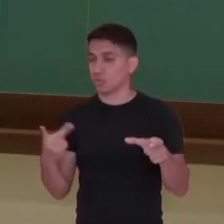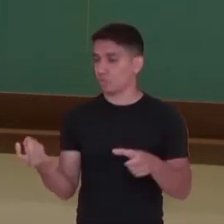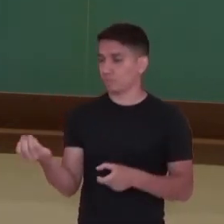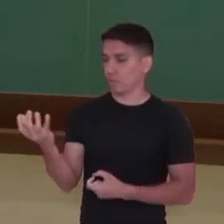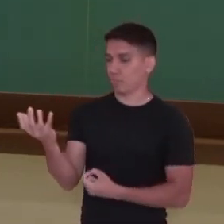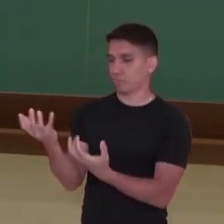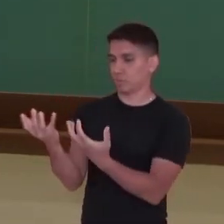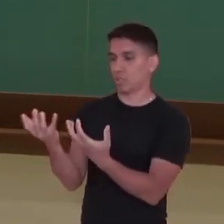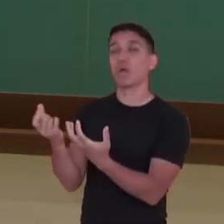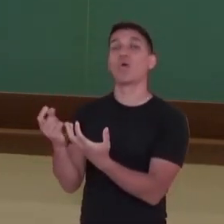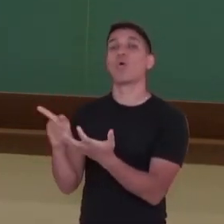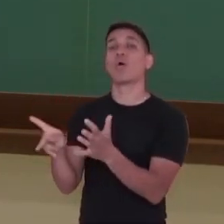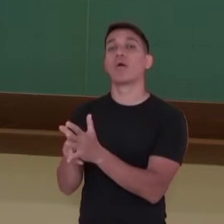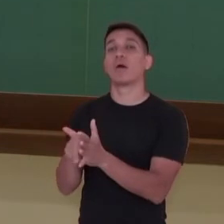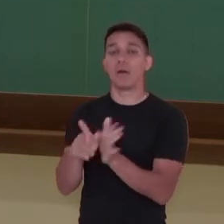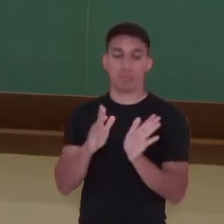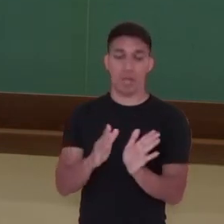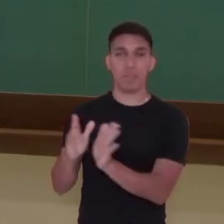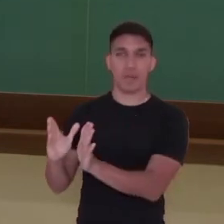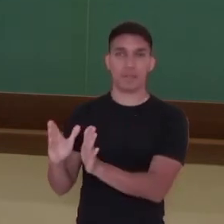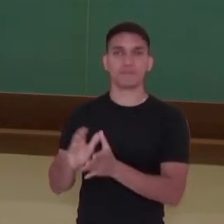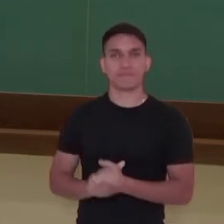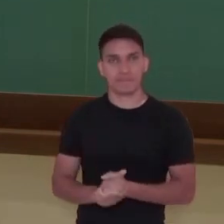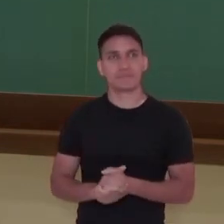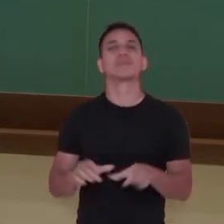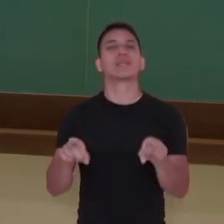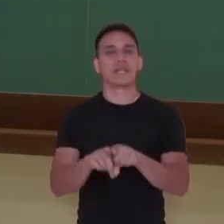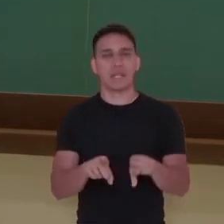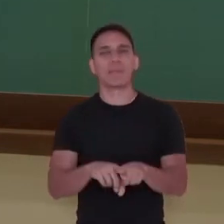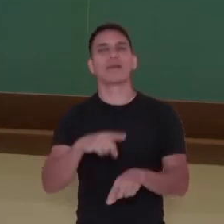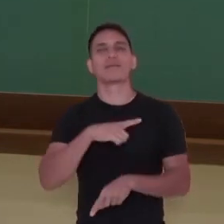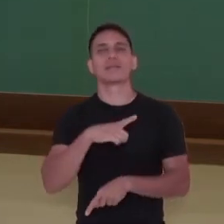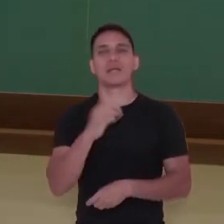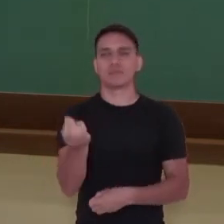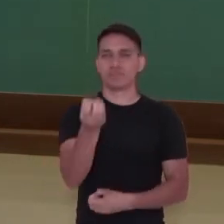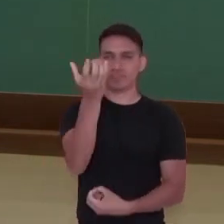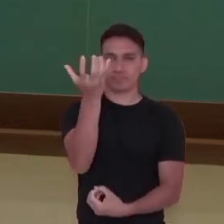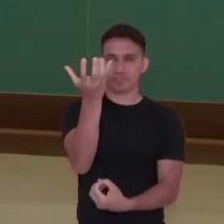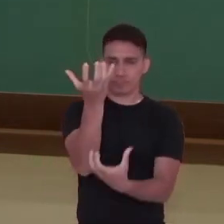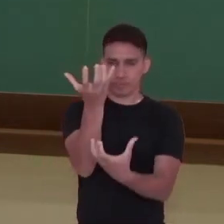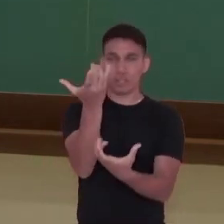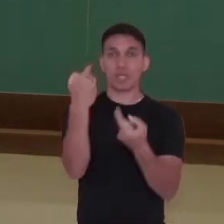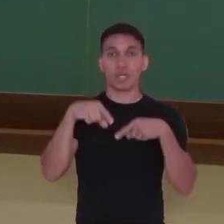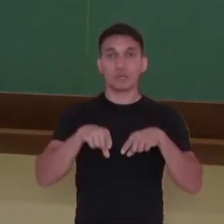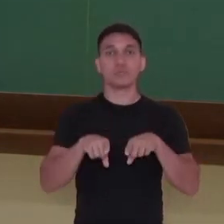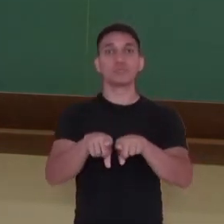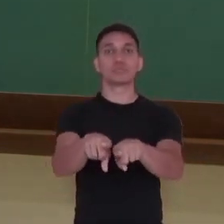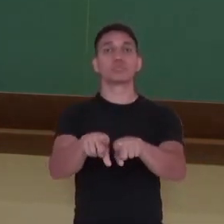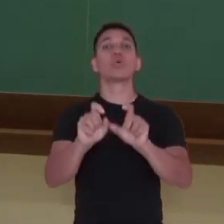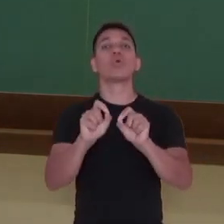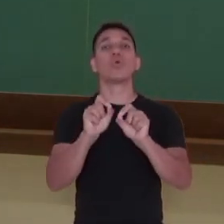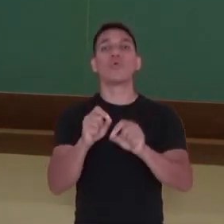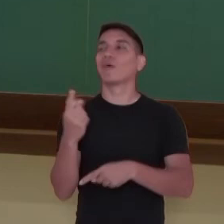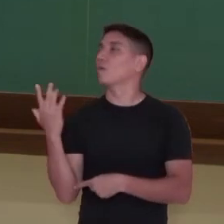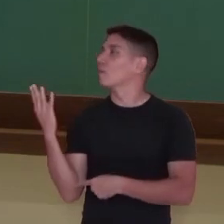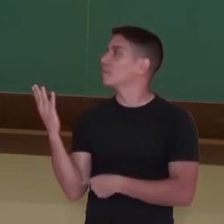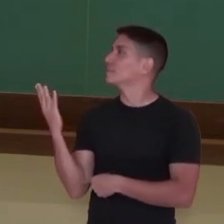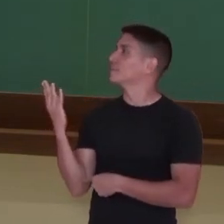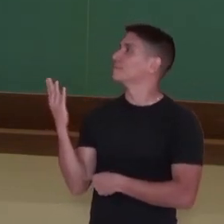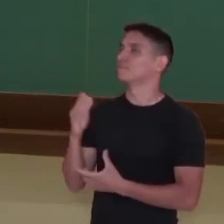lâmpadas ligadas em série. Eu tenho também o circuito elétrico que está conectado